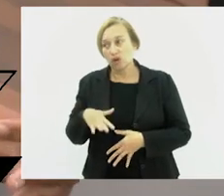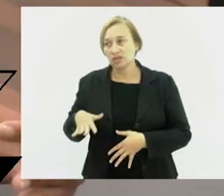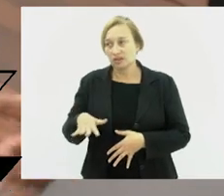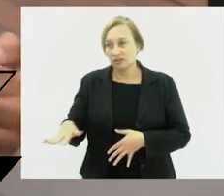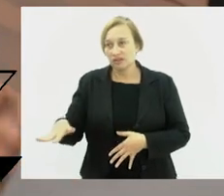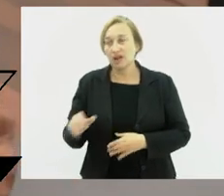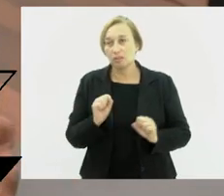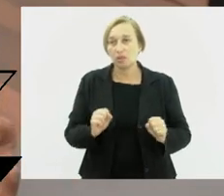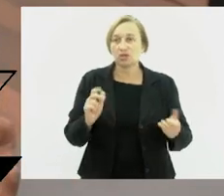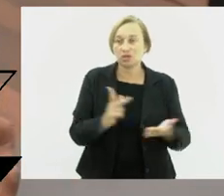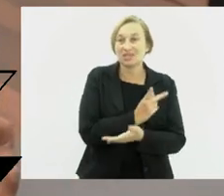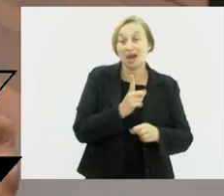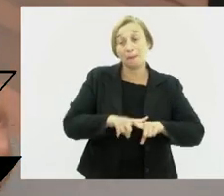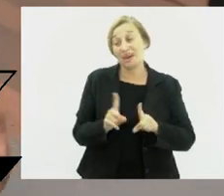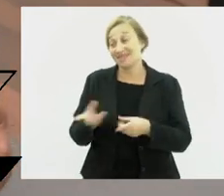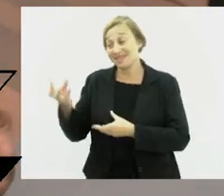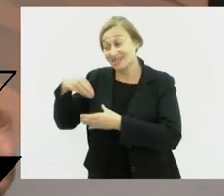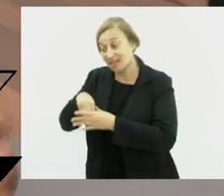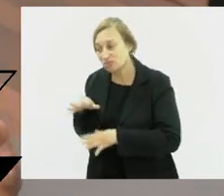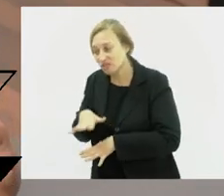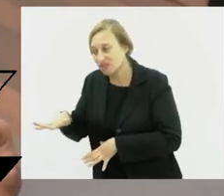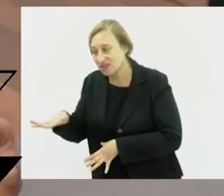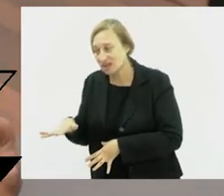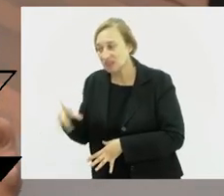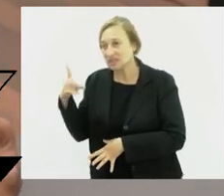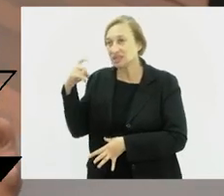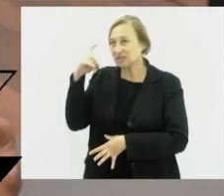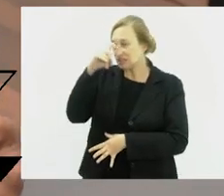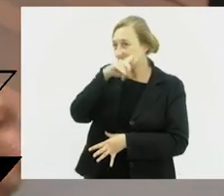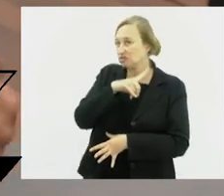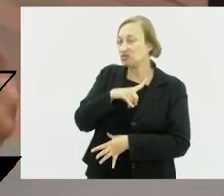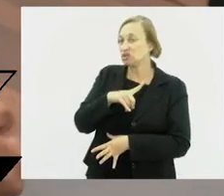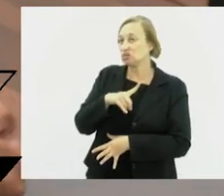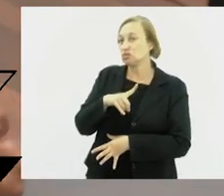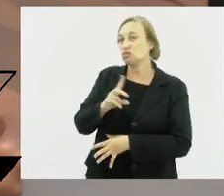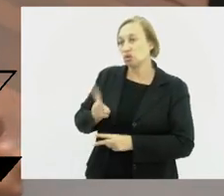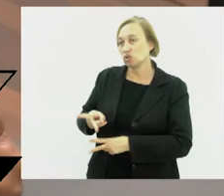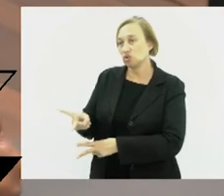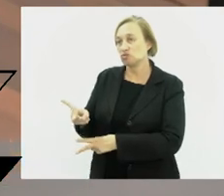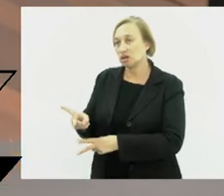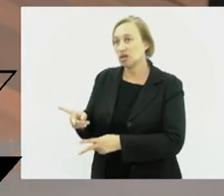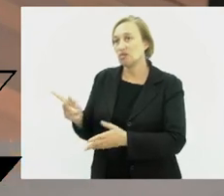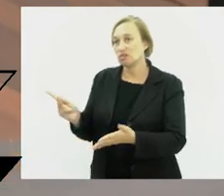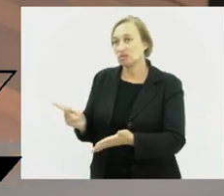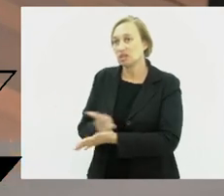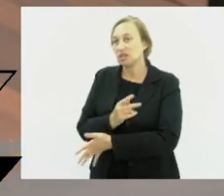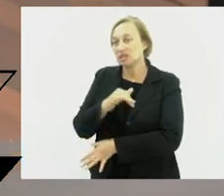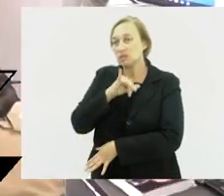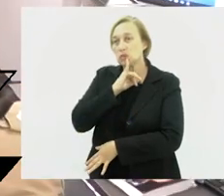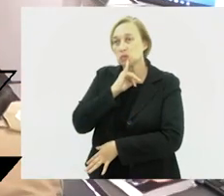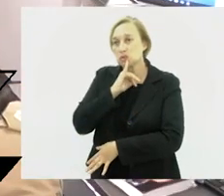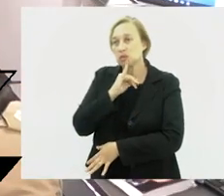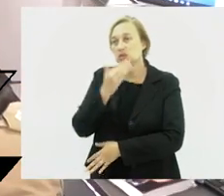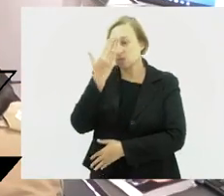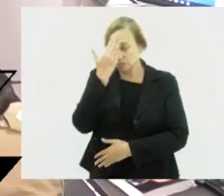pode acontecer, mas dentro da comunidade isso, infelizmente, vai continuar acontecendo. Muito obrigada. Eu agradeço.